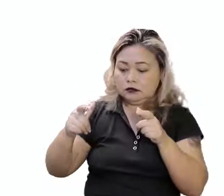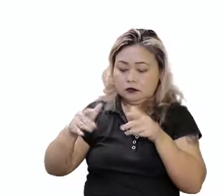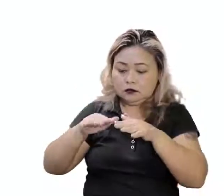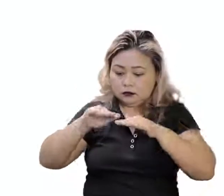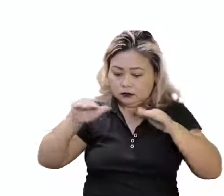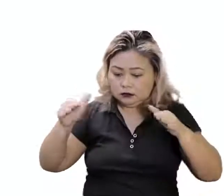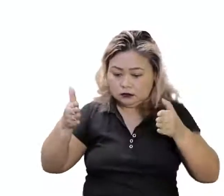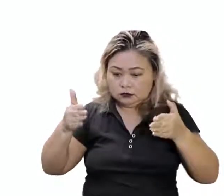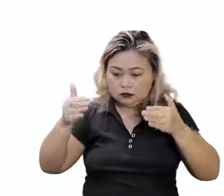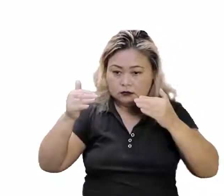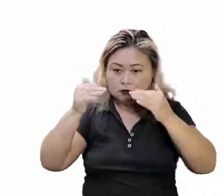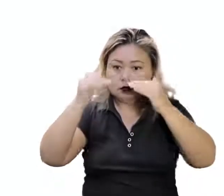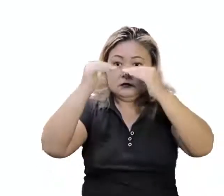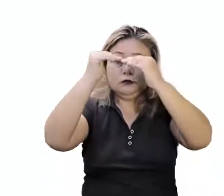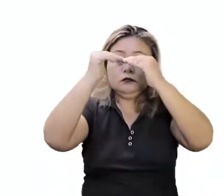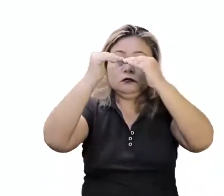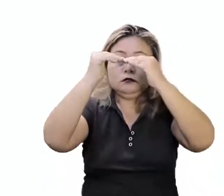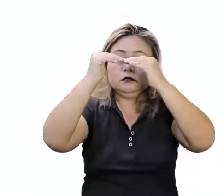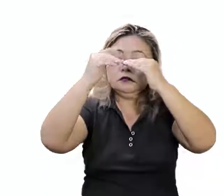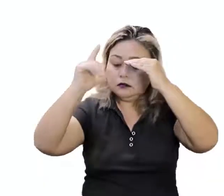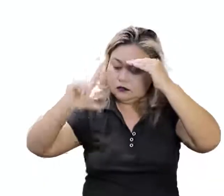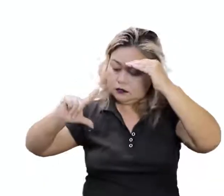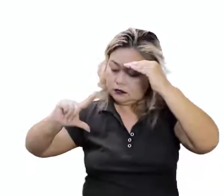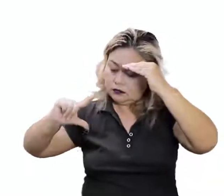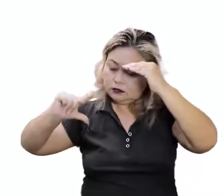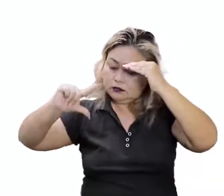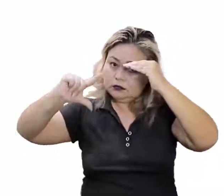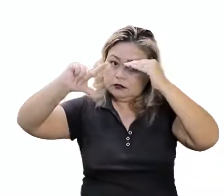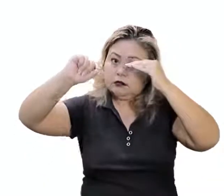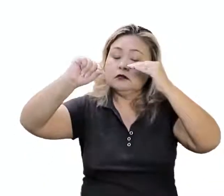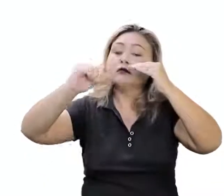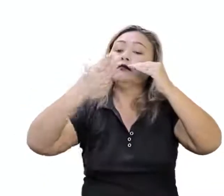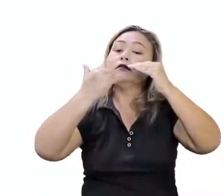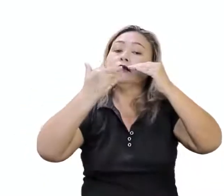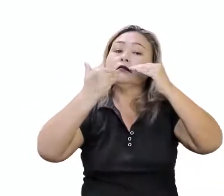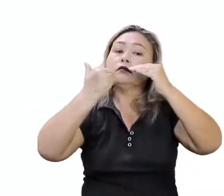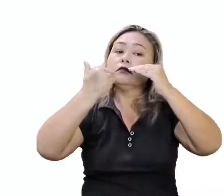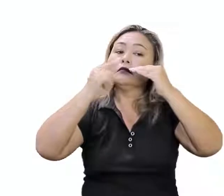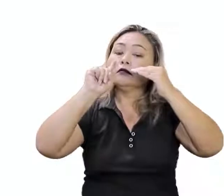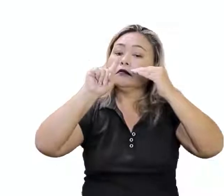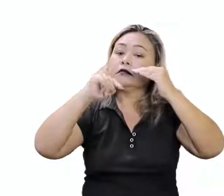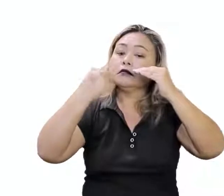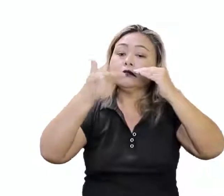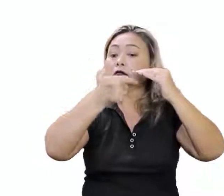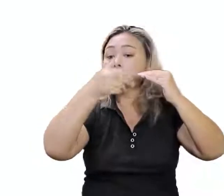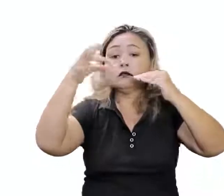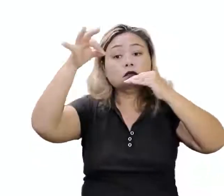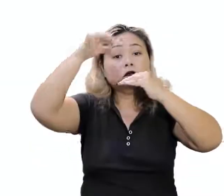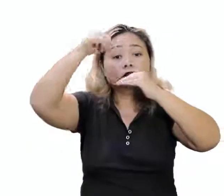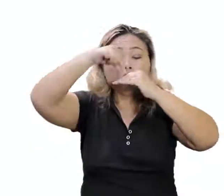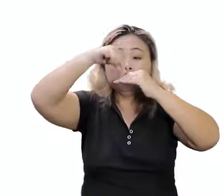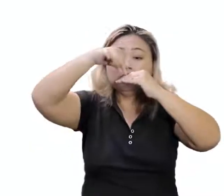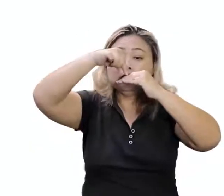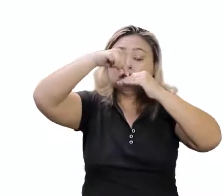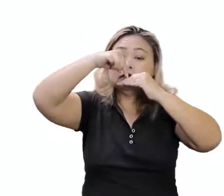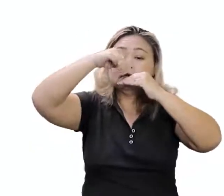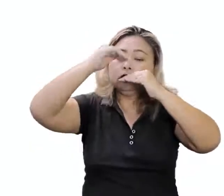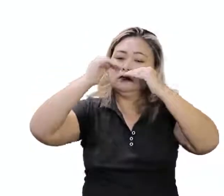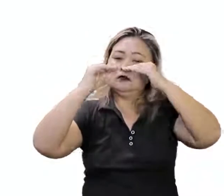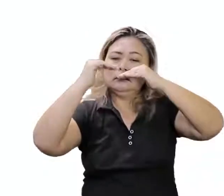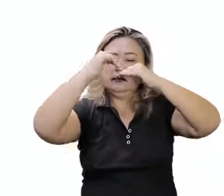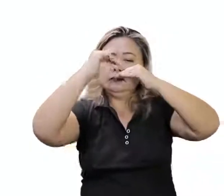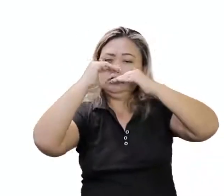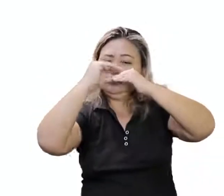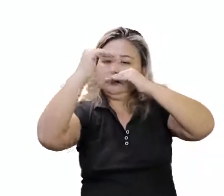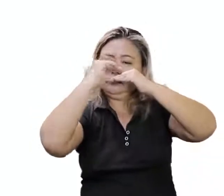da base para o seu topo. Porque os carnívoros, aquele que não vai ter predador, os carnívoros ou